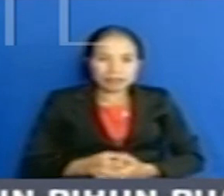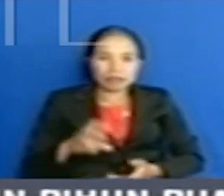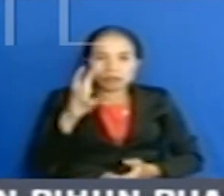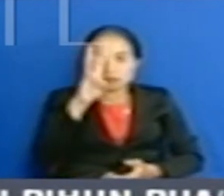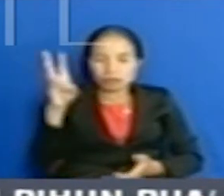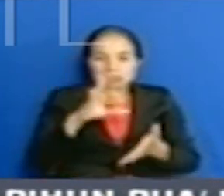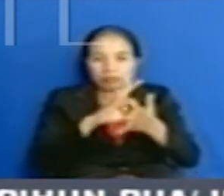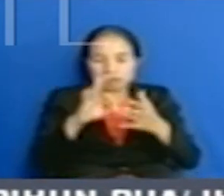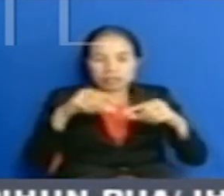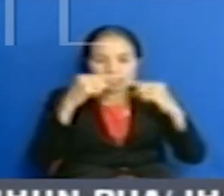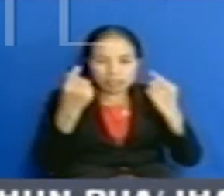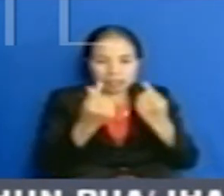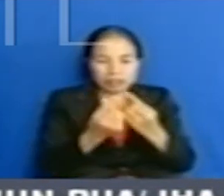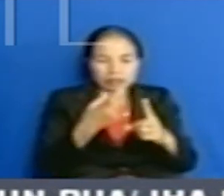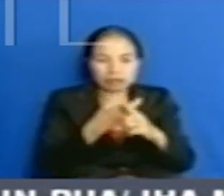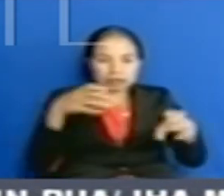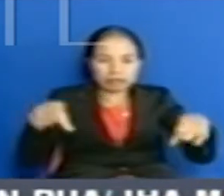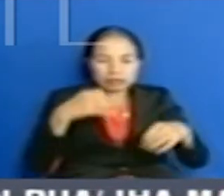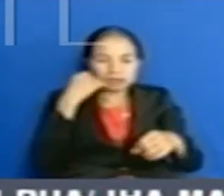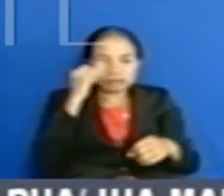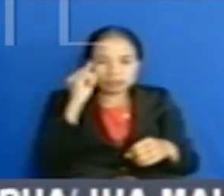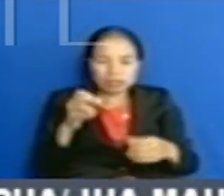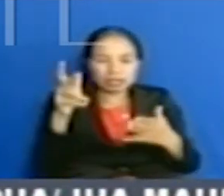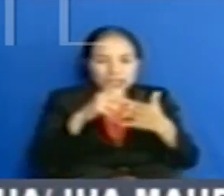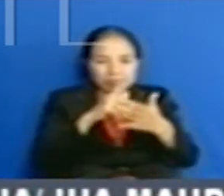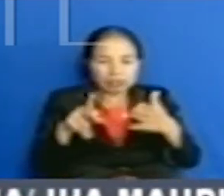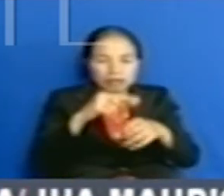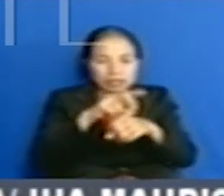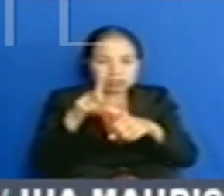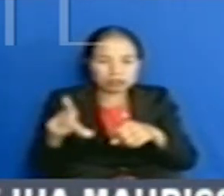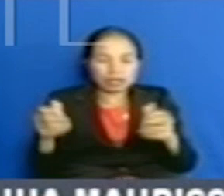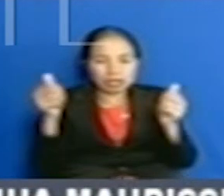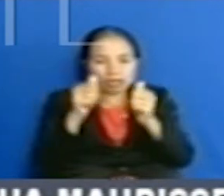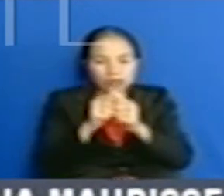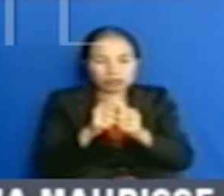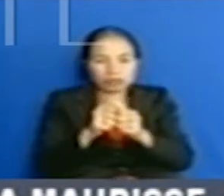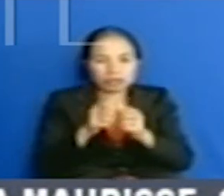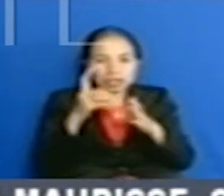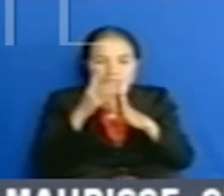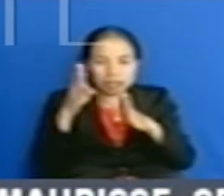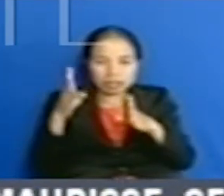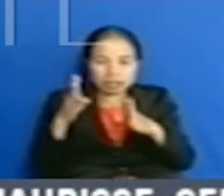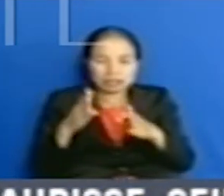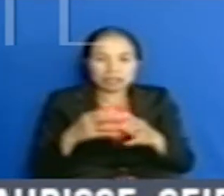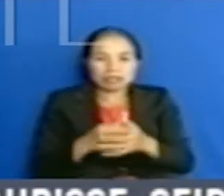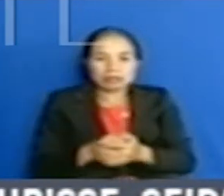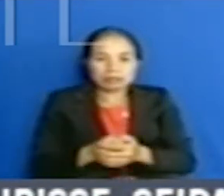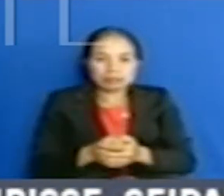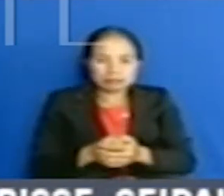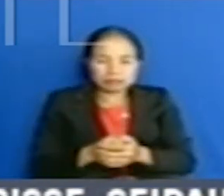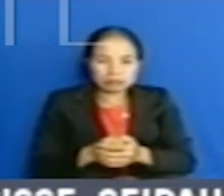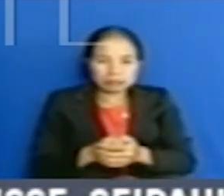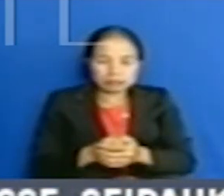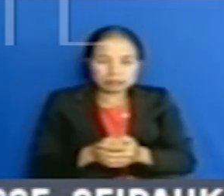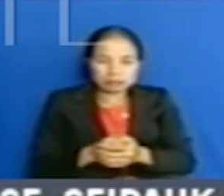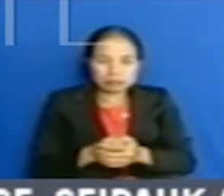Quarta-feira, né, equipa conjunta Rússia Serviço de Investigação Criminal Nacional, junto com a Direção Inteligência no Antifraude